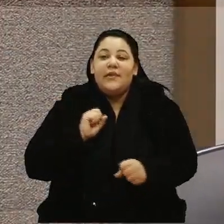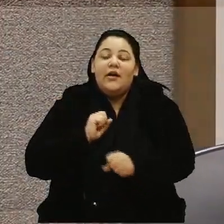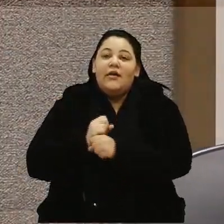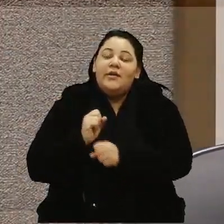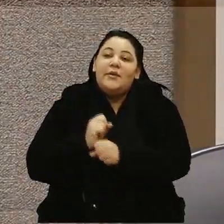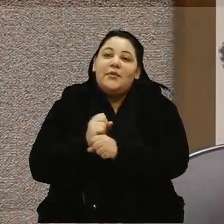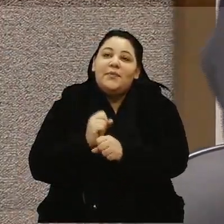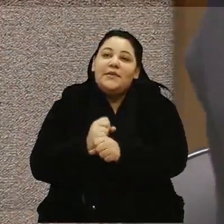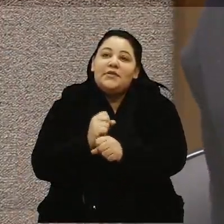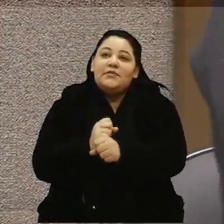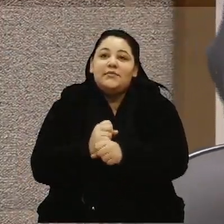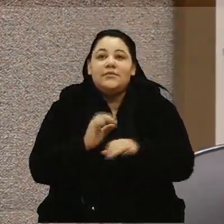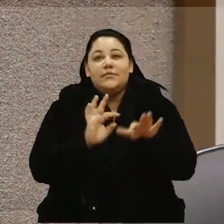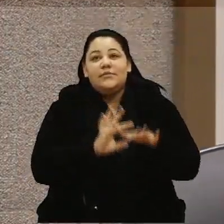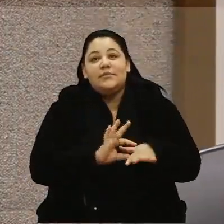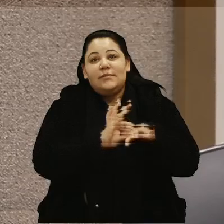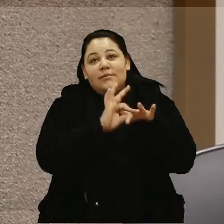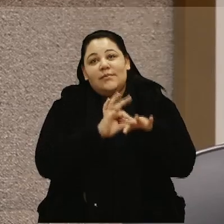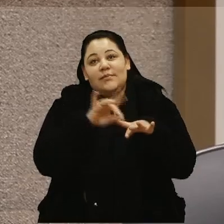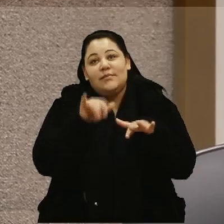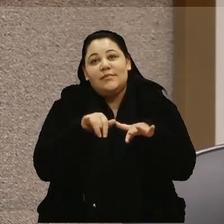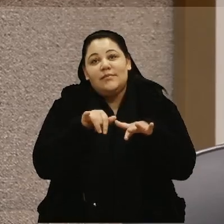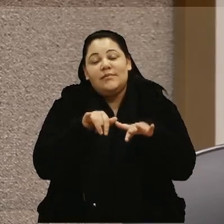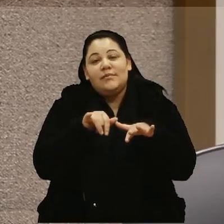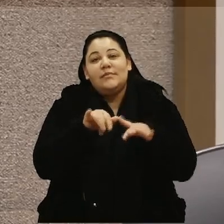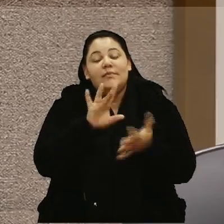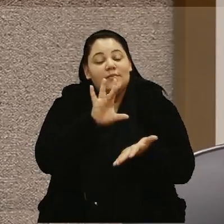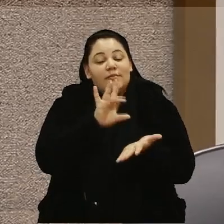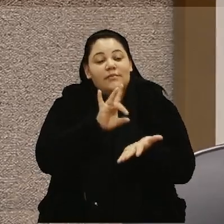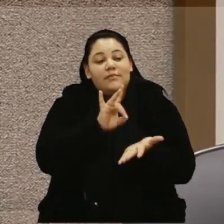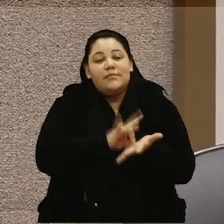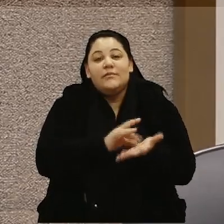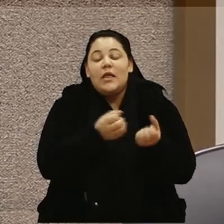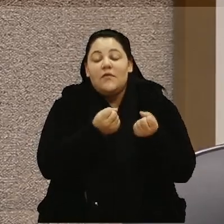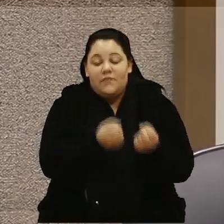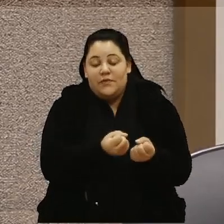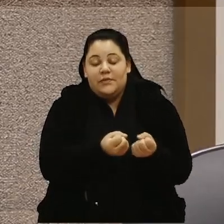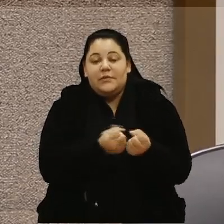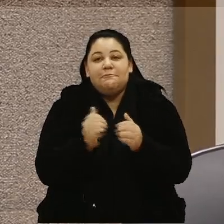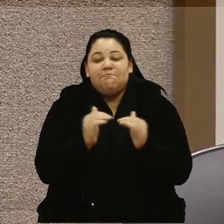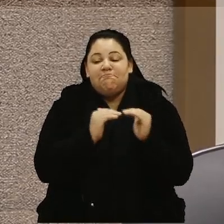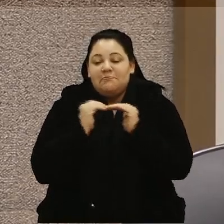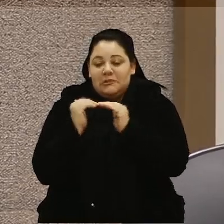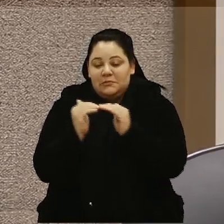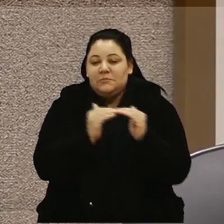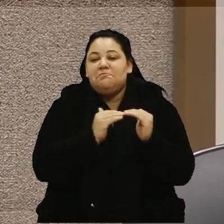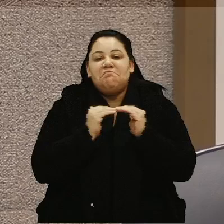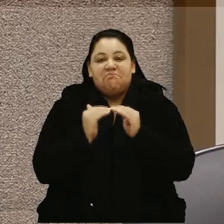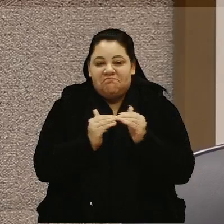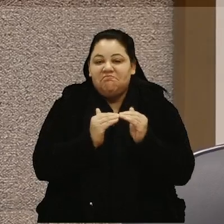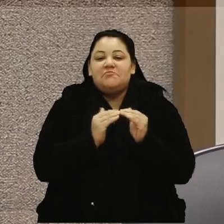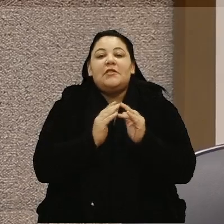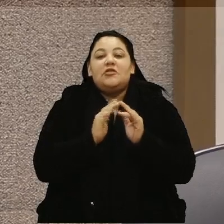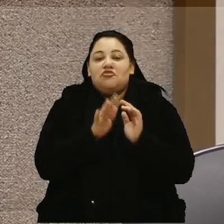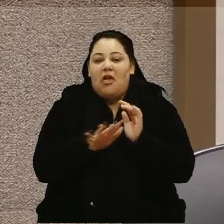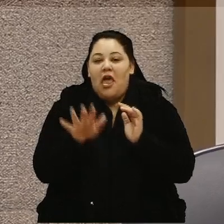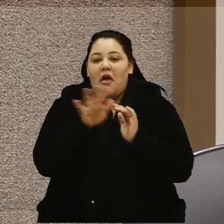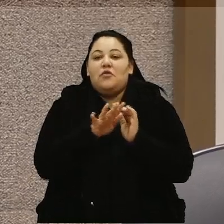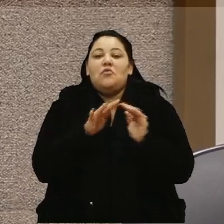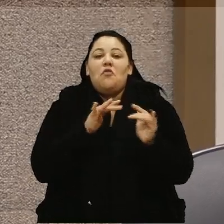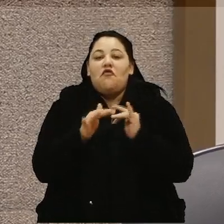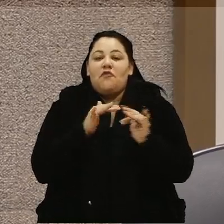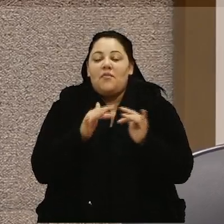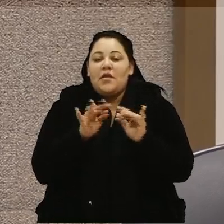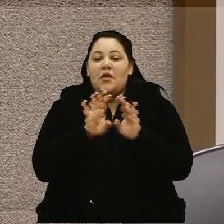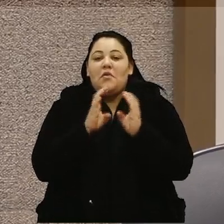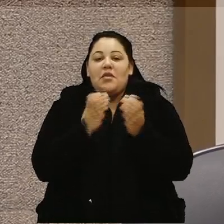anos de uma liderança consolidada, unânime praticamente no movimento comunitário, pela dedicação dele